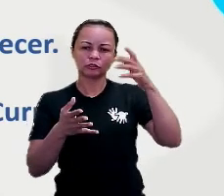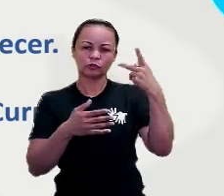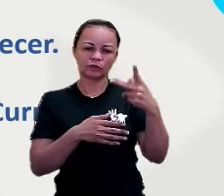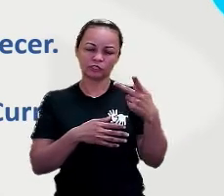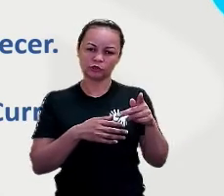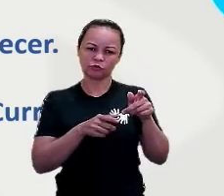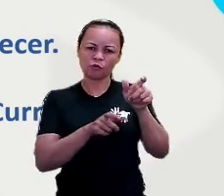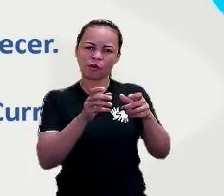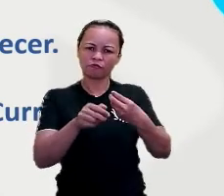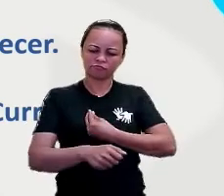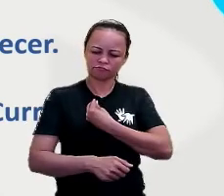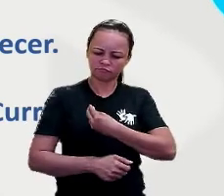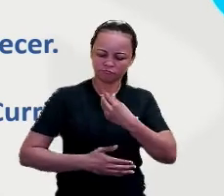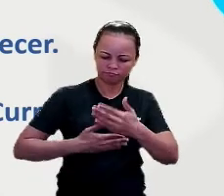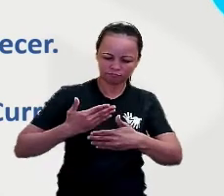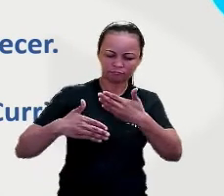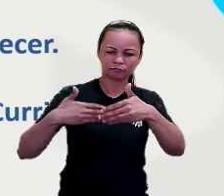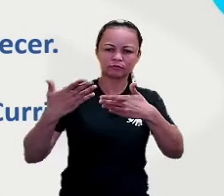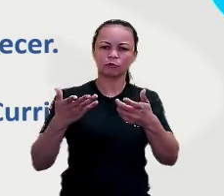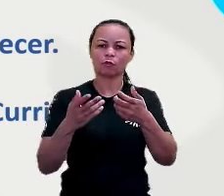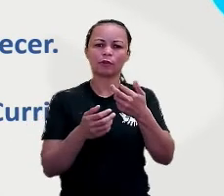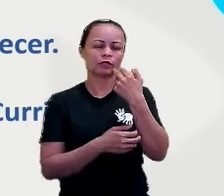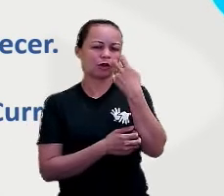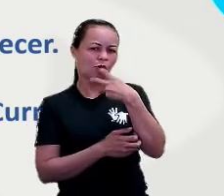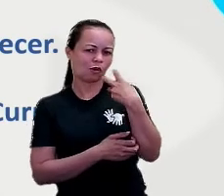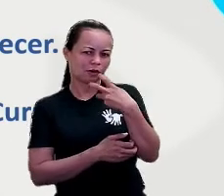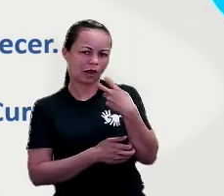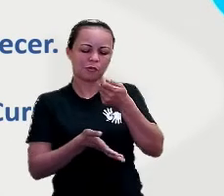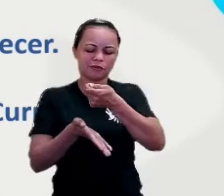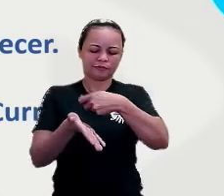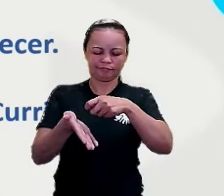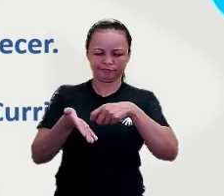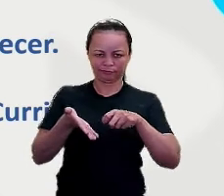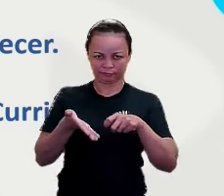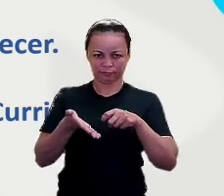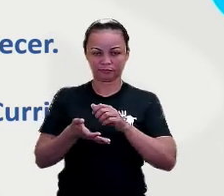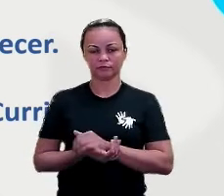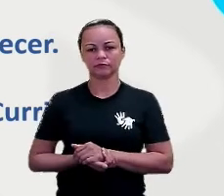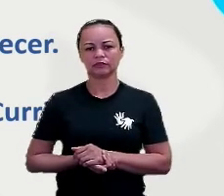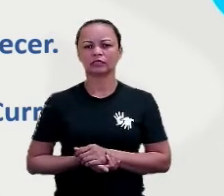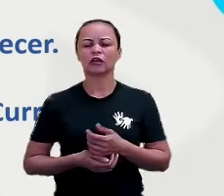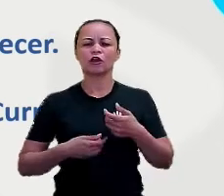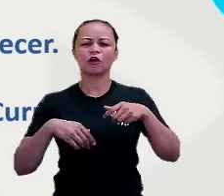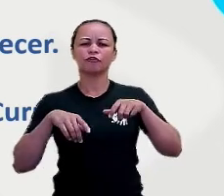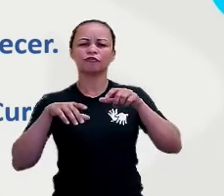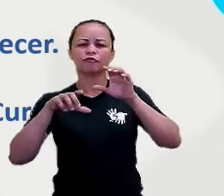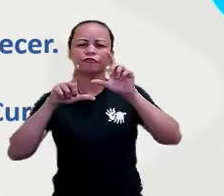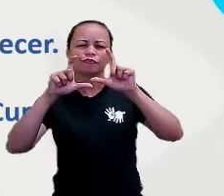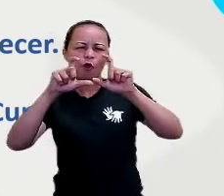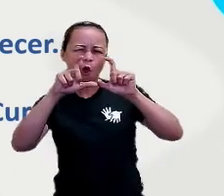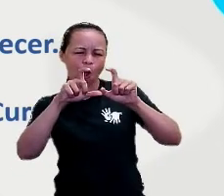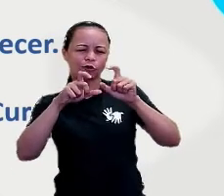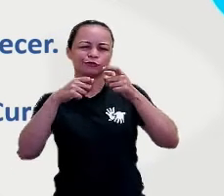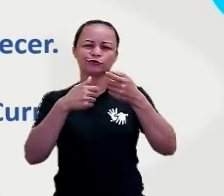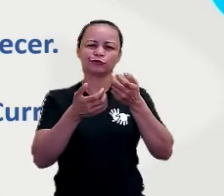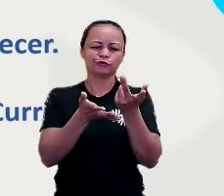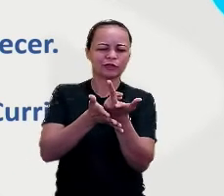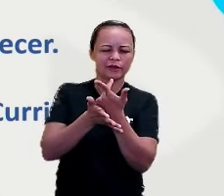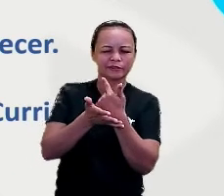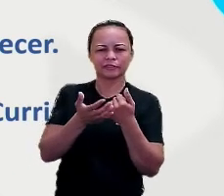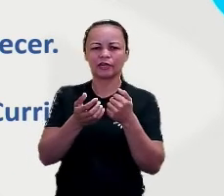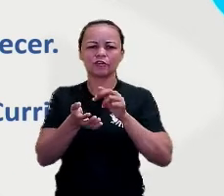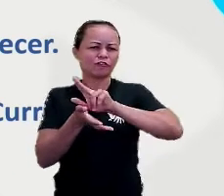vivências por meio da linguagem oral e escrita, de fotos, desenhos, outras formas